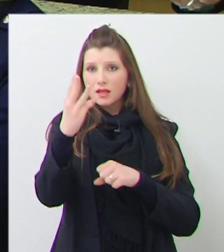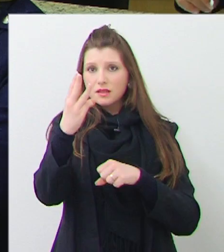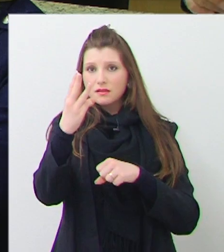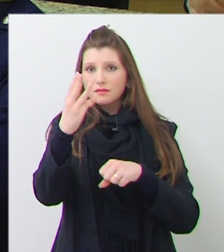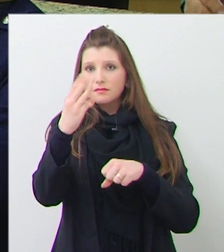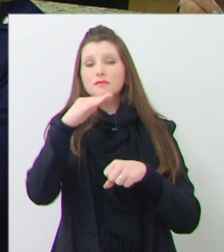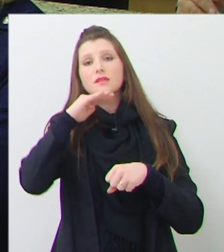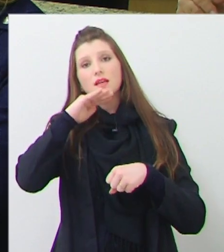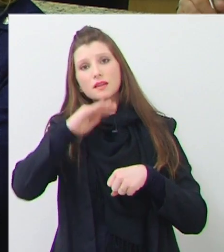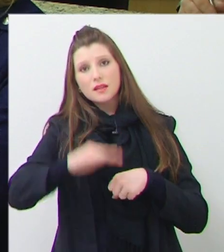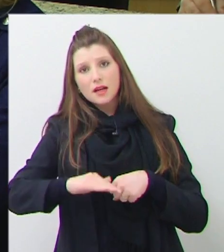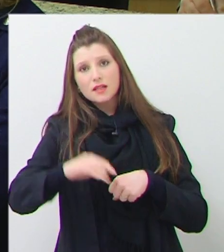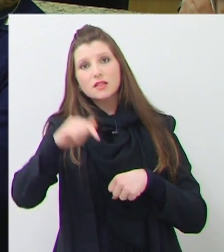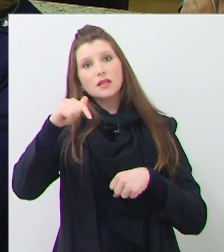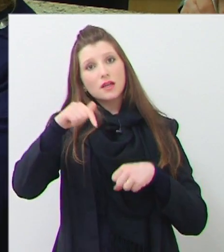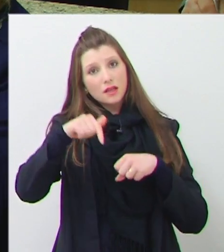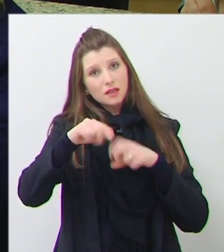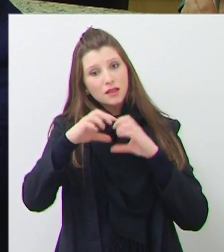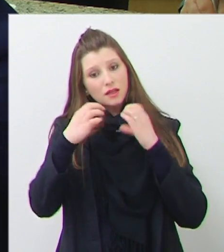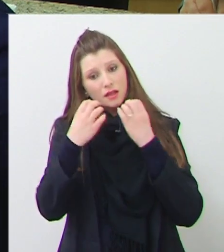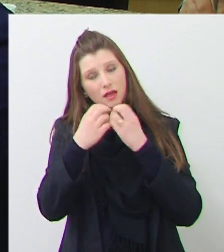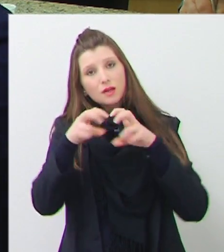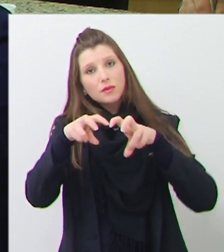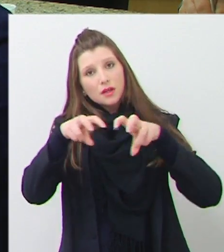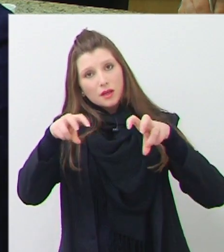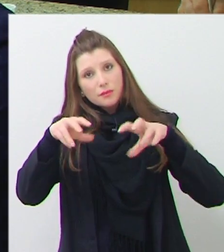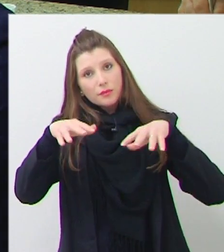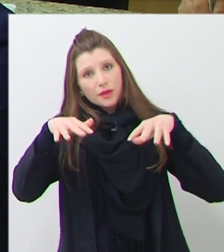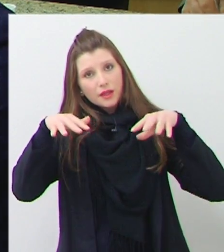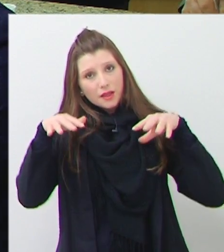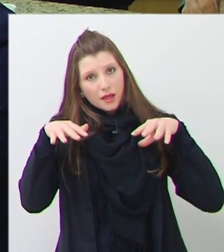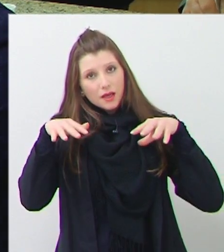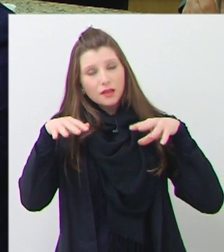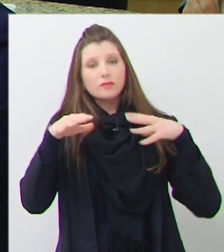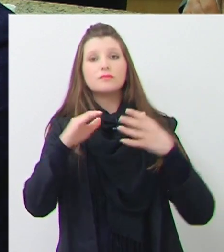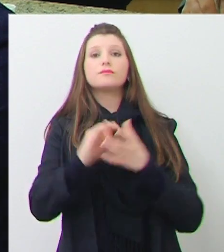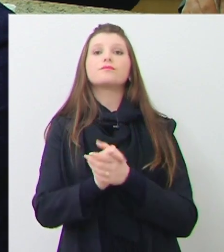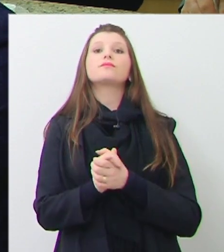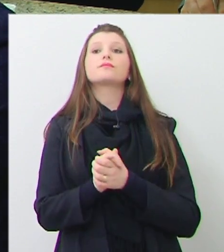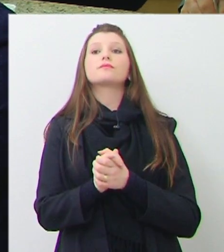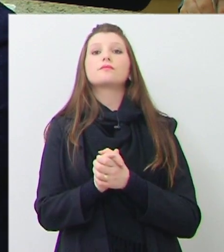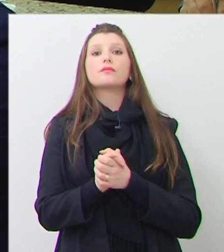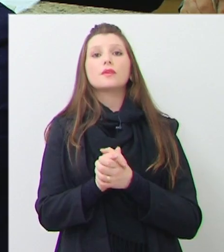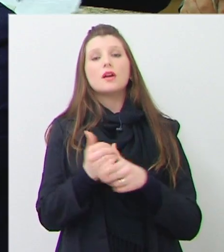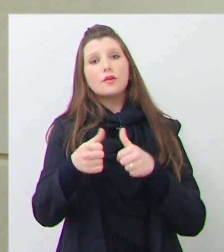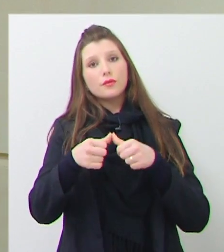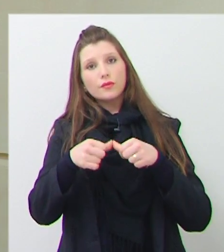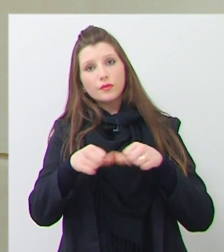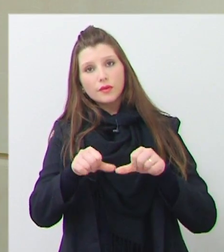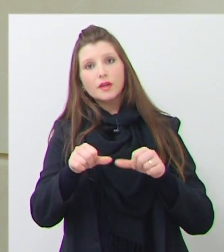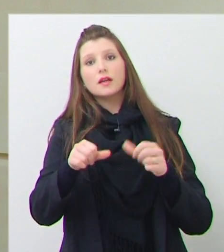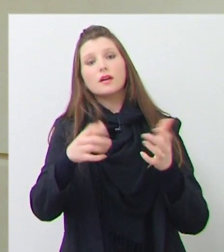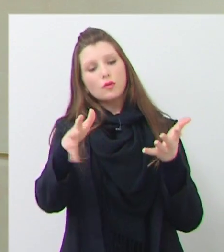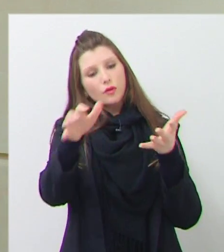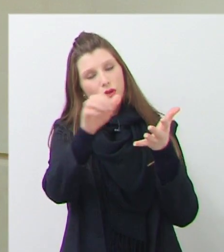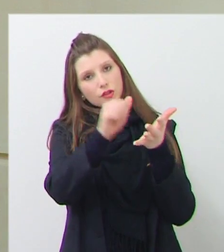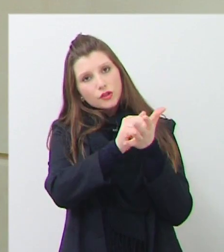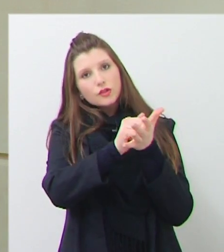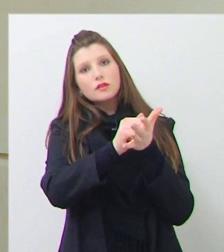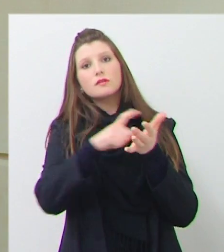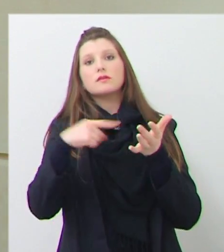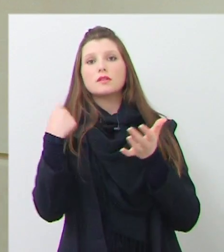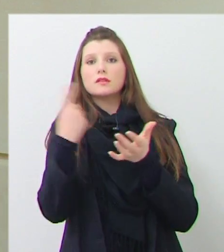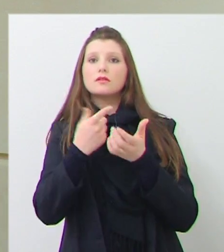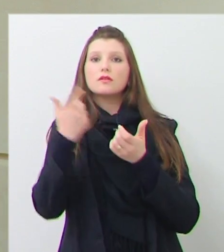tarde, aqui no plenário ou no plenarinho, dependendo do quórum que der essa reunião, mas fica aqui o nosso registro para que a gente